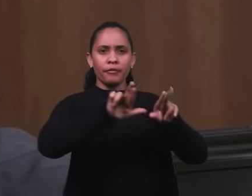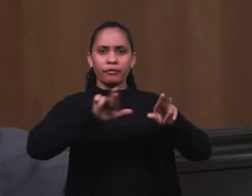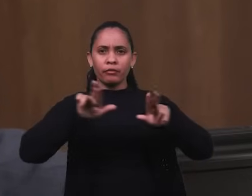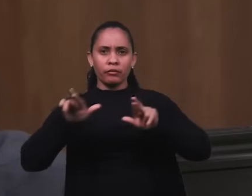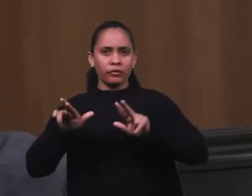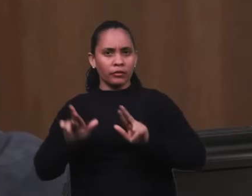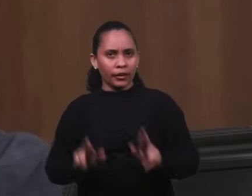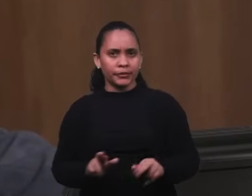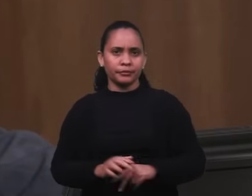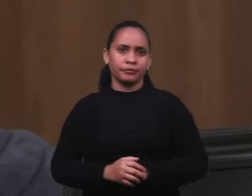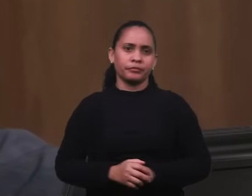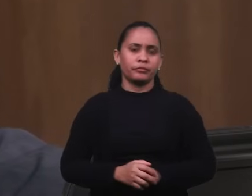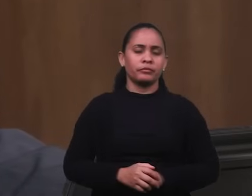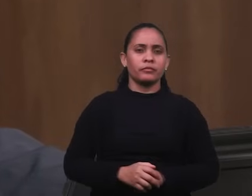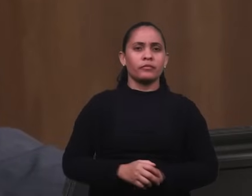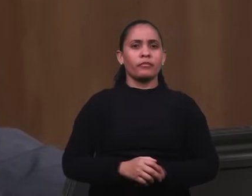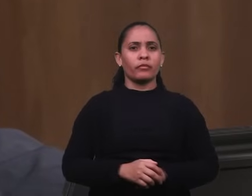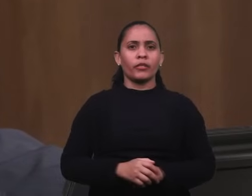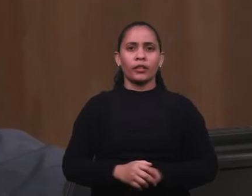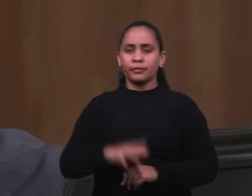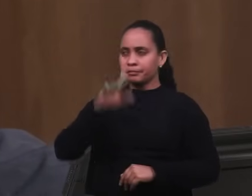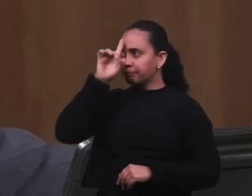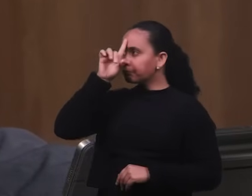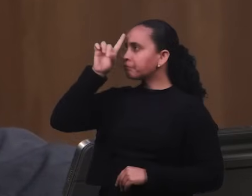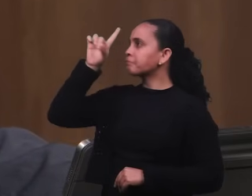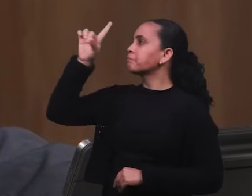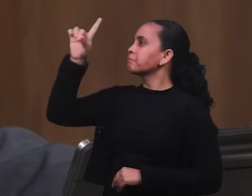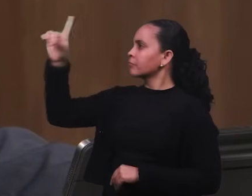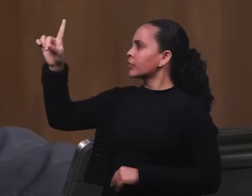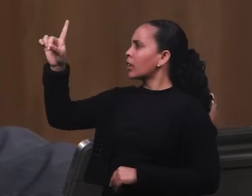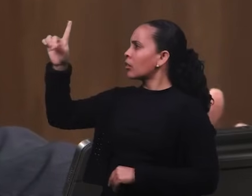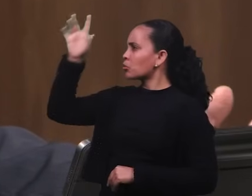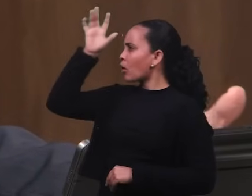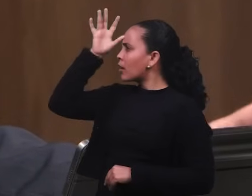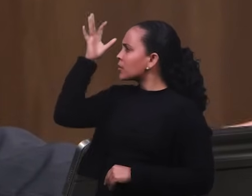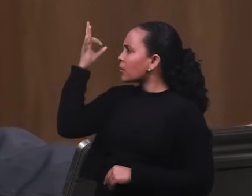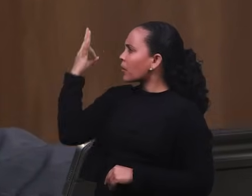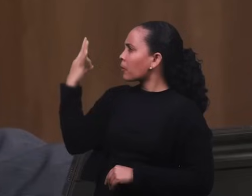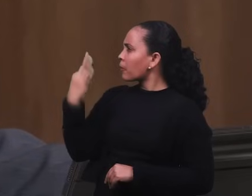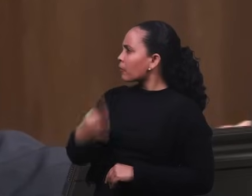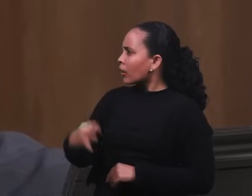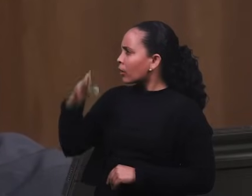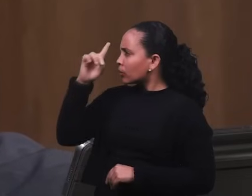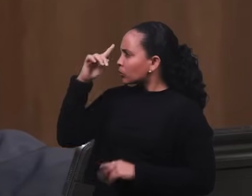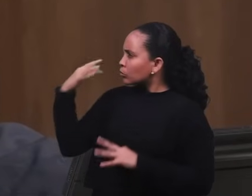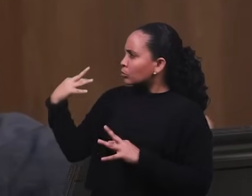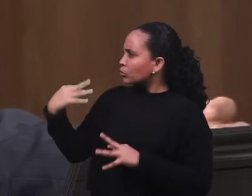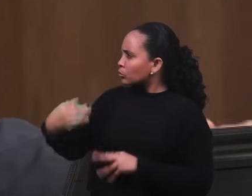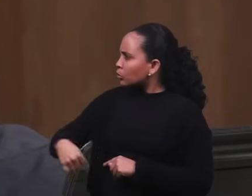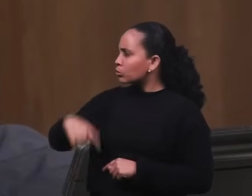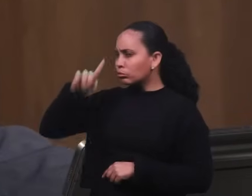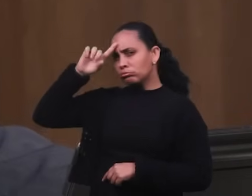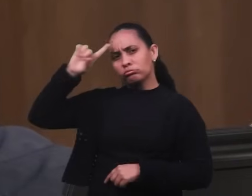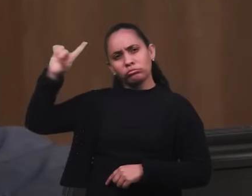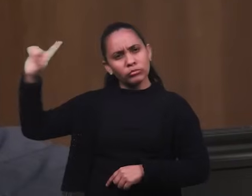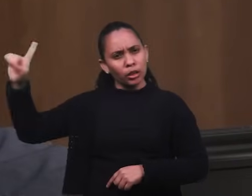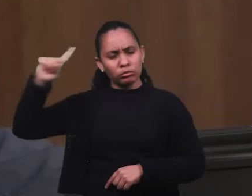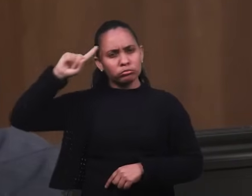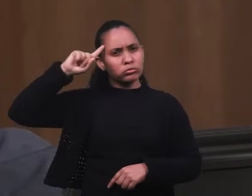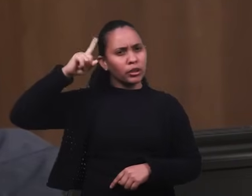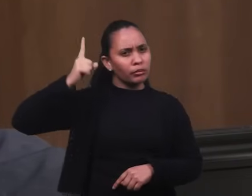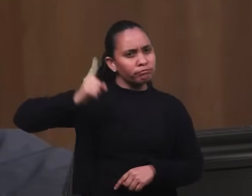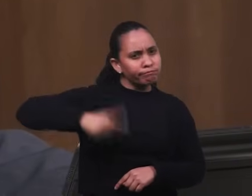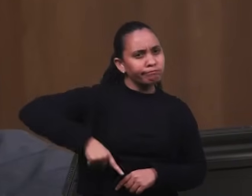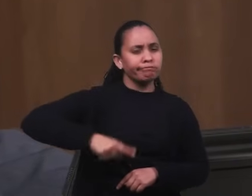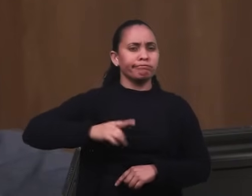Sobre a onisciência de Deus, se tá tudo determinado mesmo. Então, é